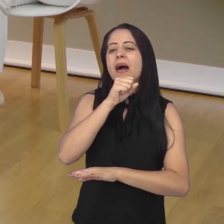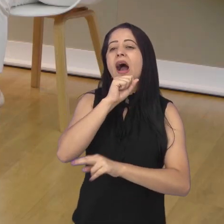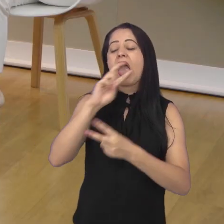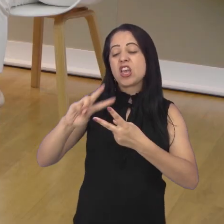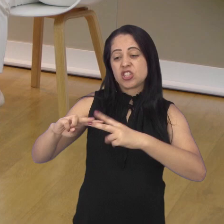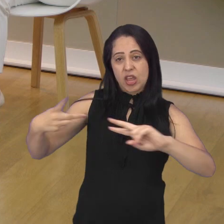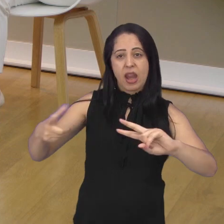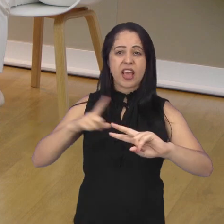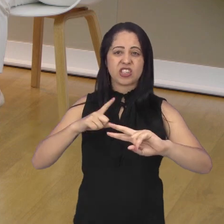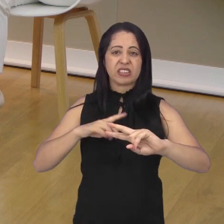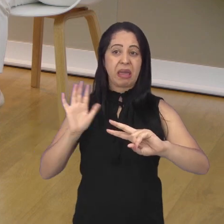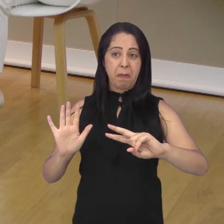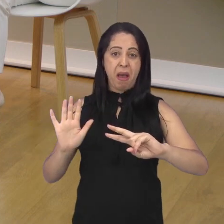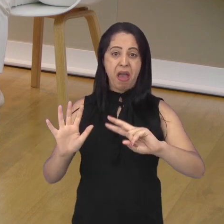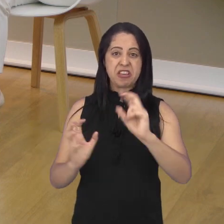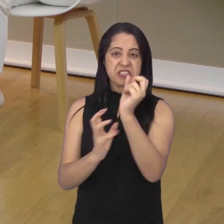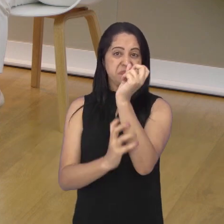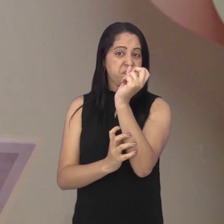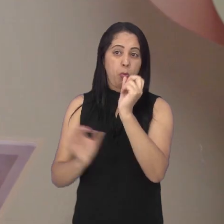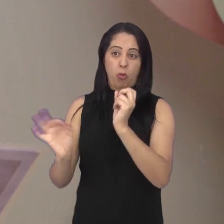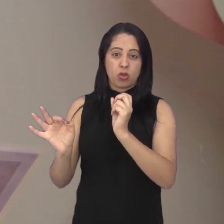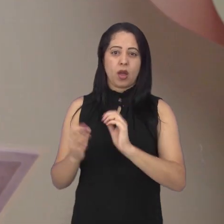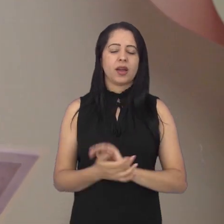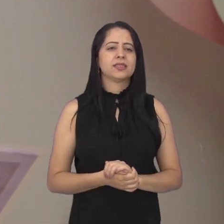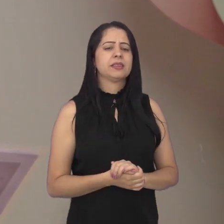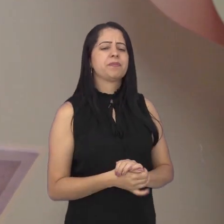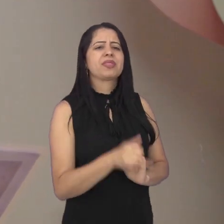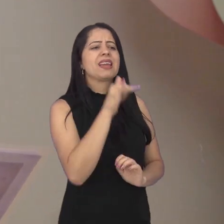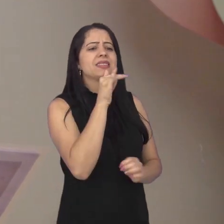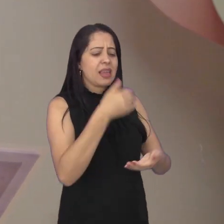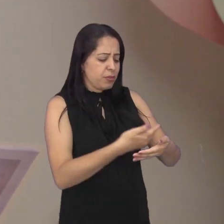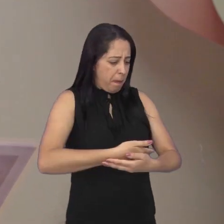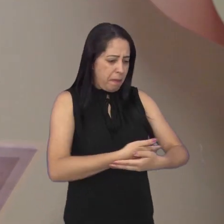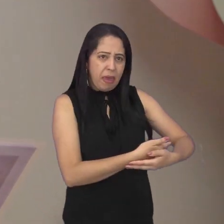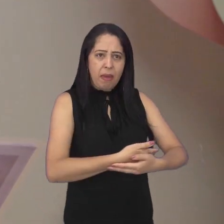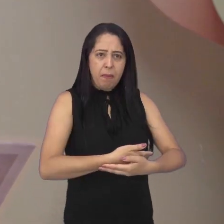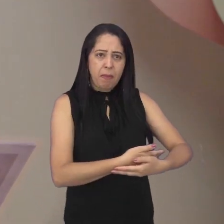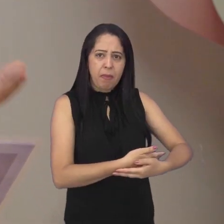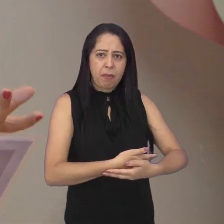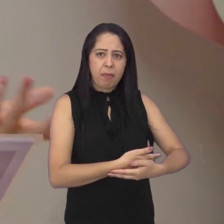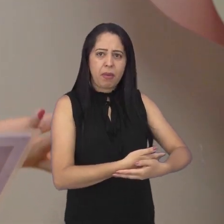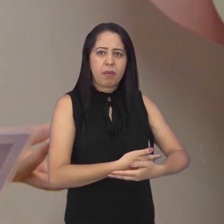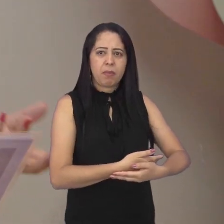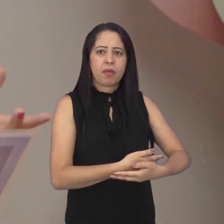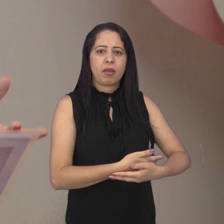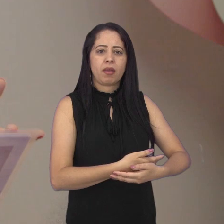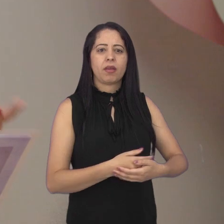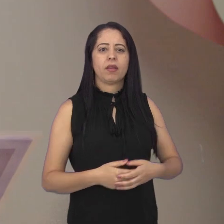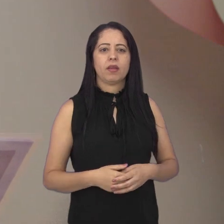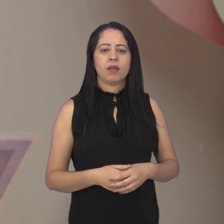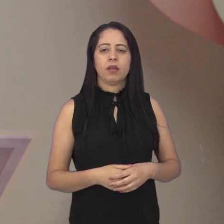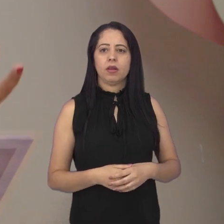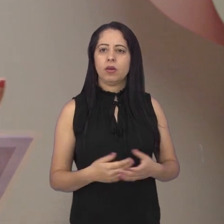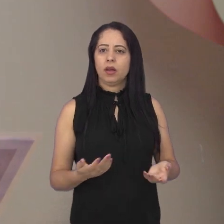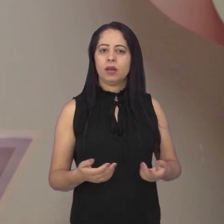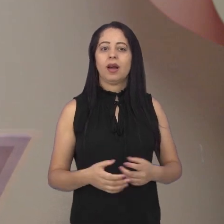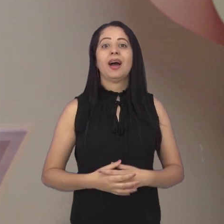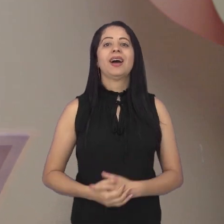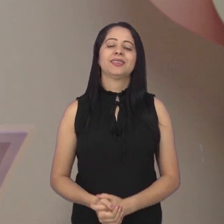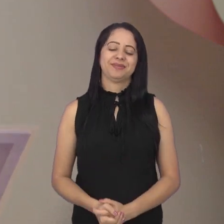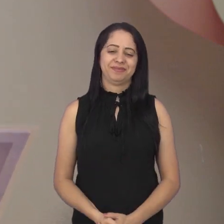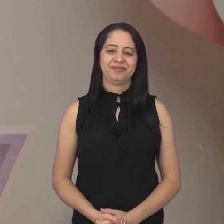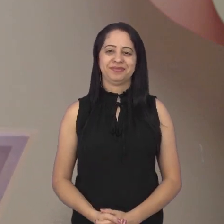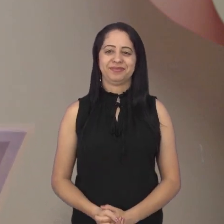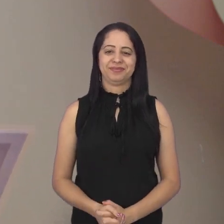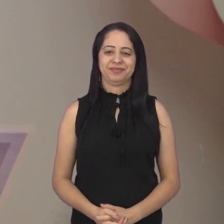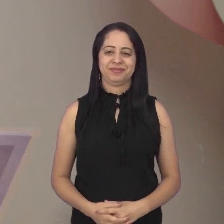durante o desenvolvimento. E no bebezinho, como que o pai e a mãe conseguem observar? Porque criança, bebê, é mais difícil, eles não falam, né? Então, como que eu consigo observar que o